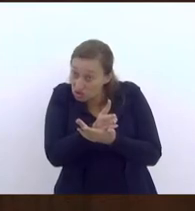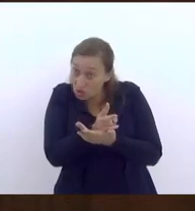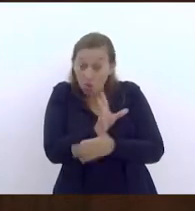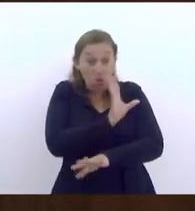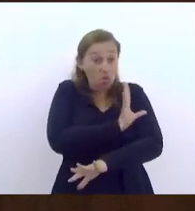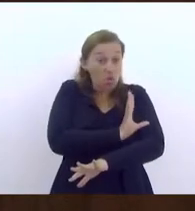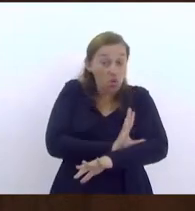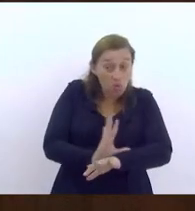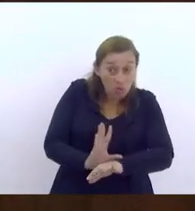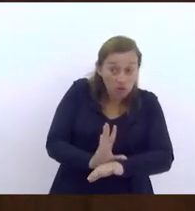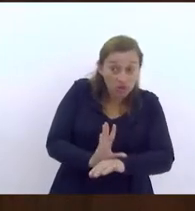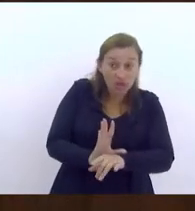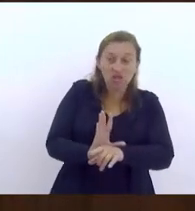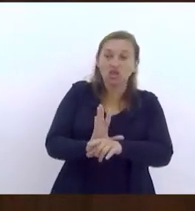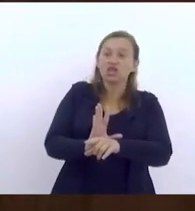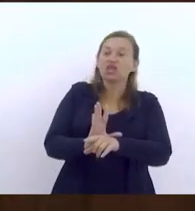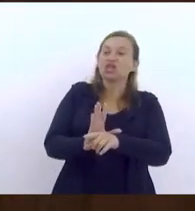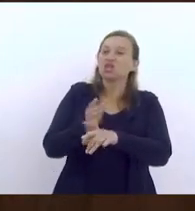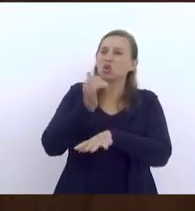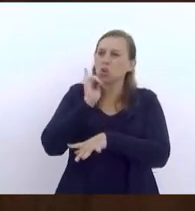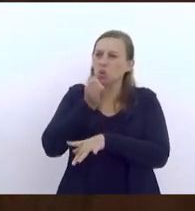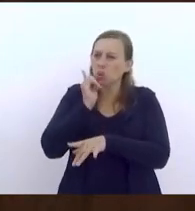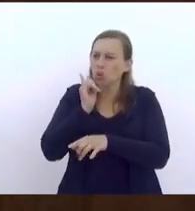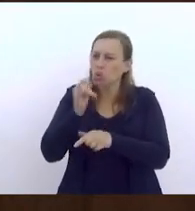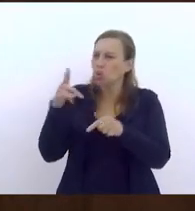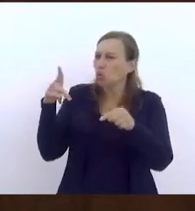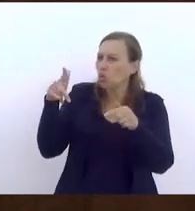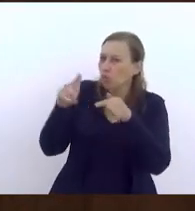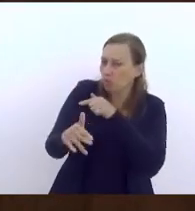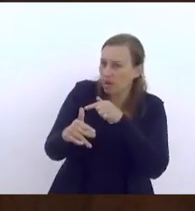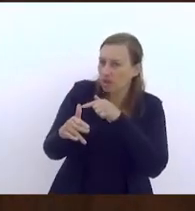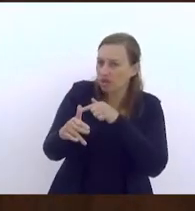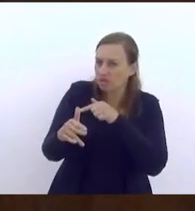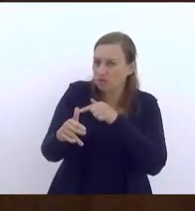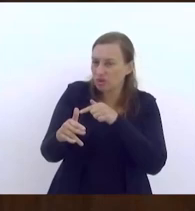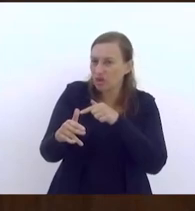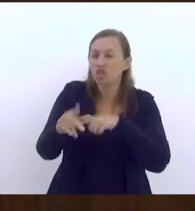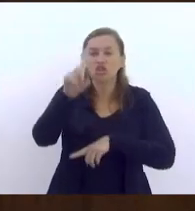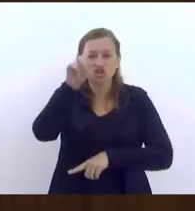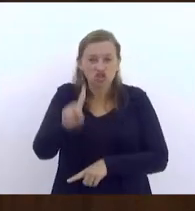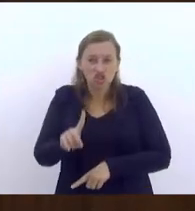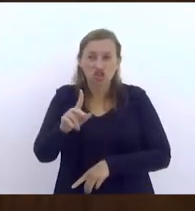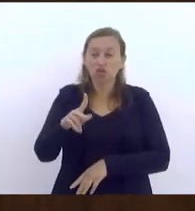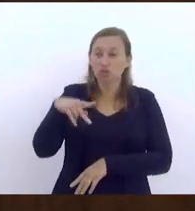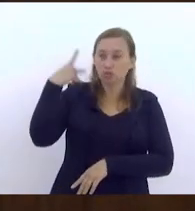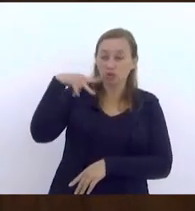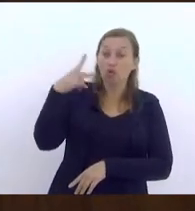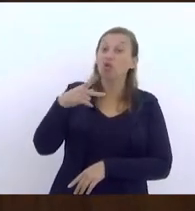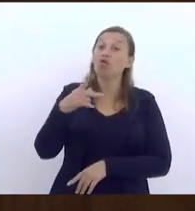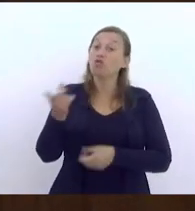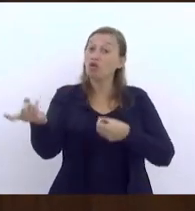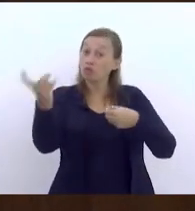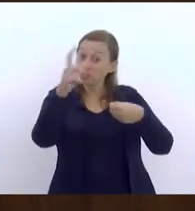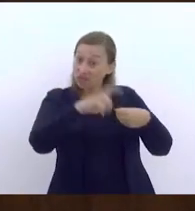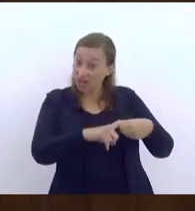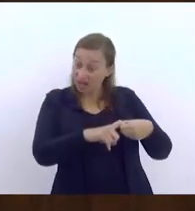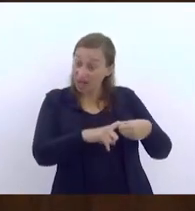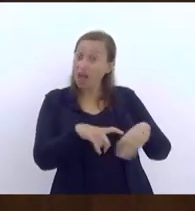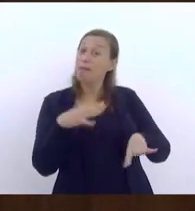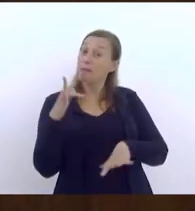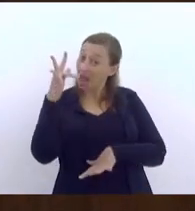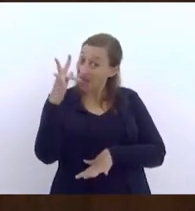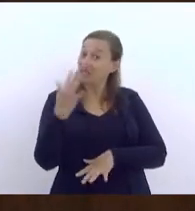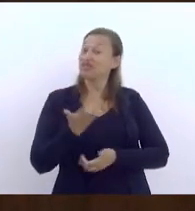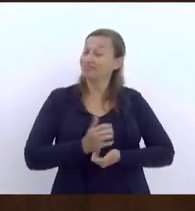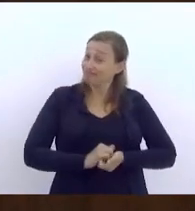na imposição de narrativas e cerceamento de direitos dos parlamentares, lhes voltará muito